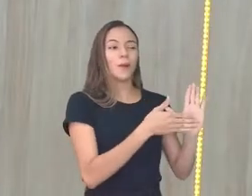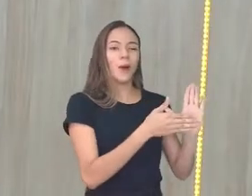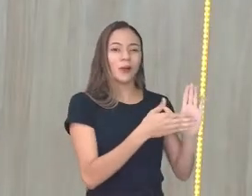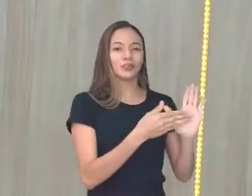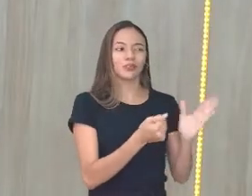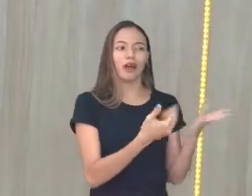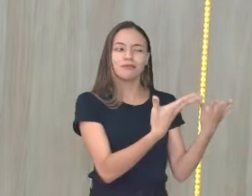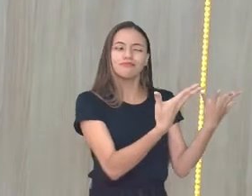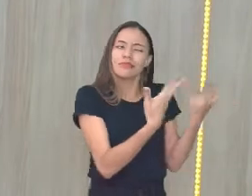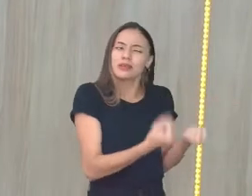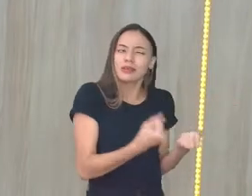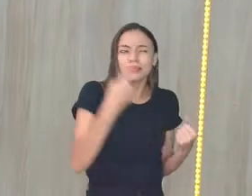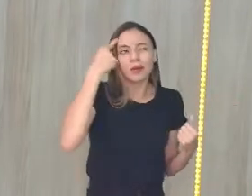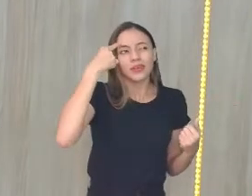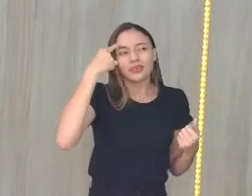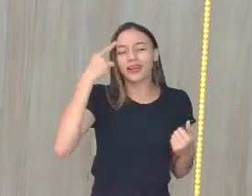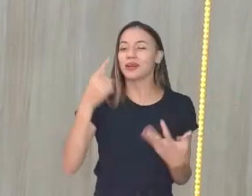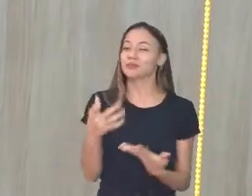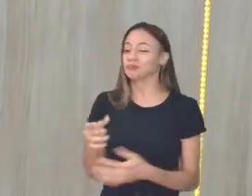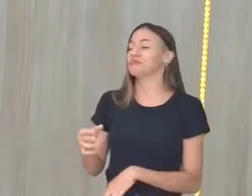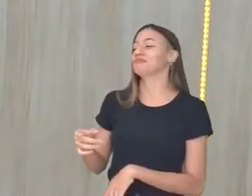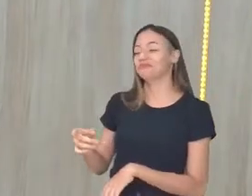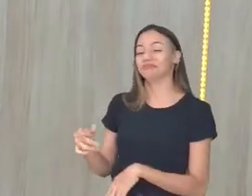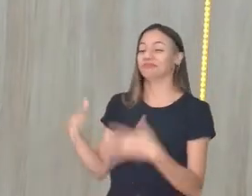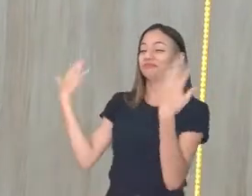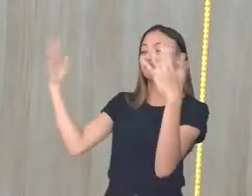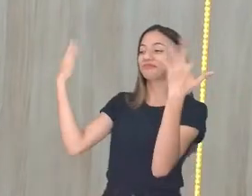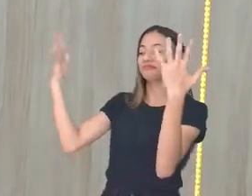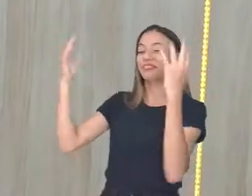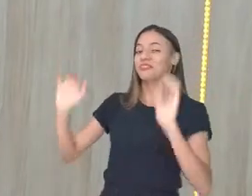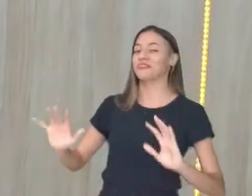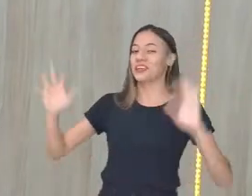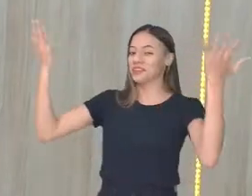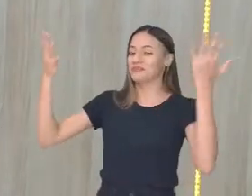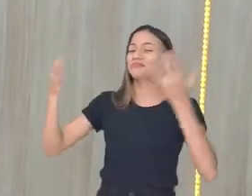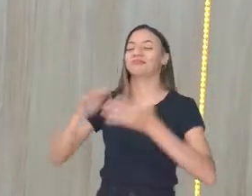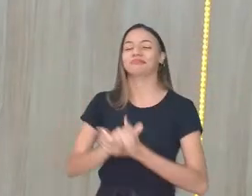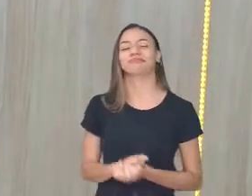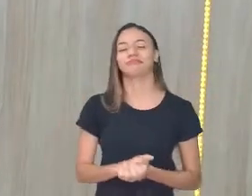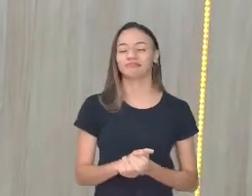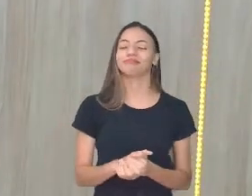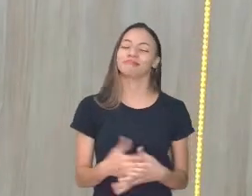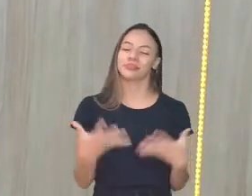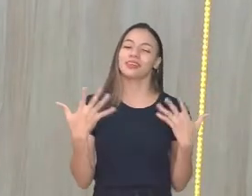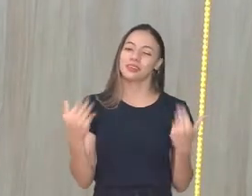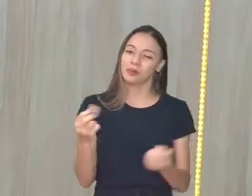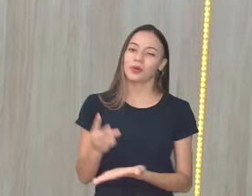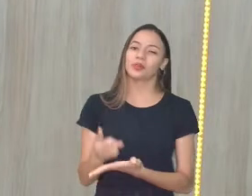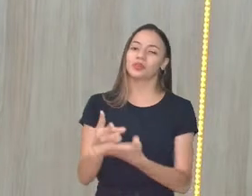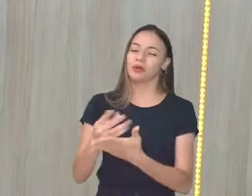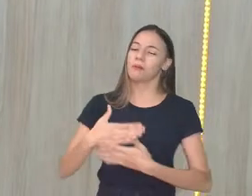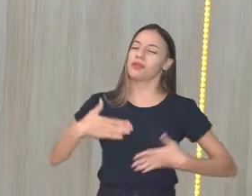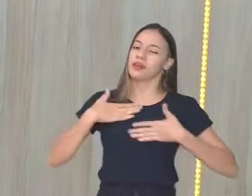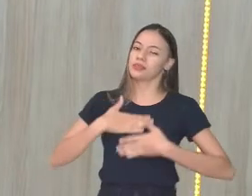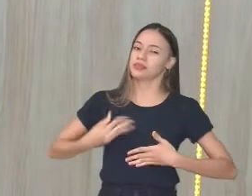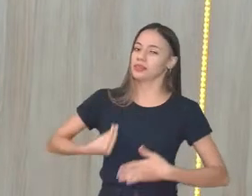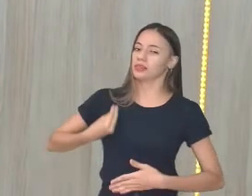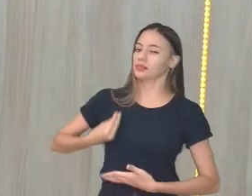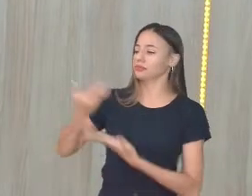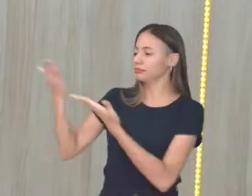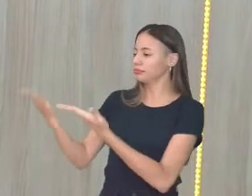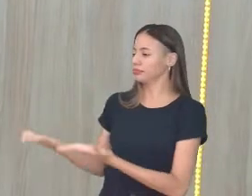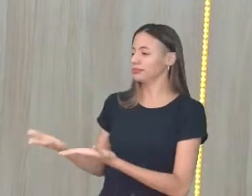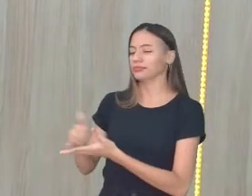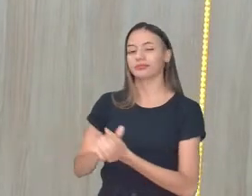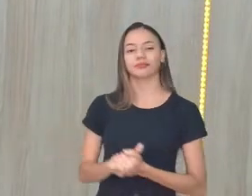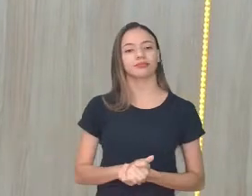ó. Ah, é isso aí, viva a professora. Então vamos lá, é um prazer tê-la aqui conosco, mais uma vez,